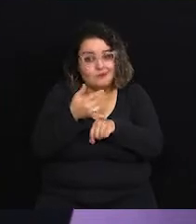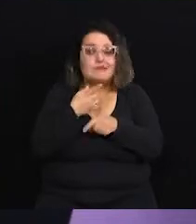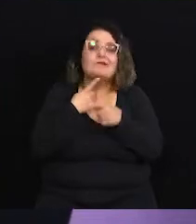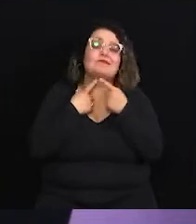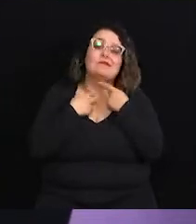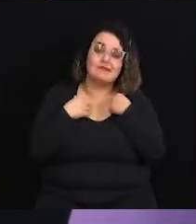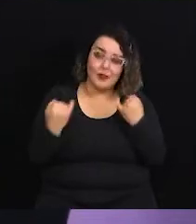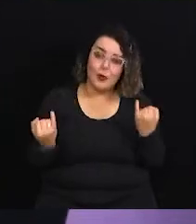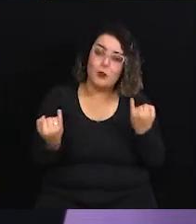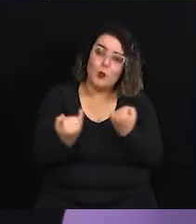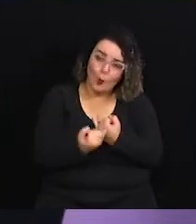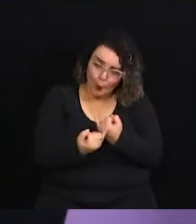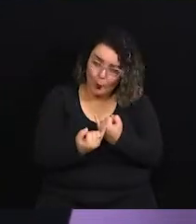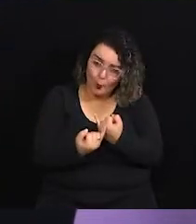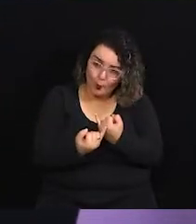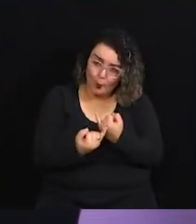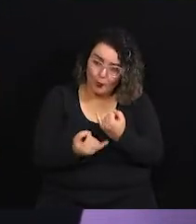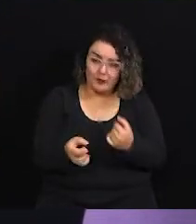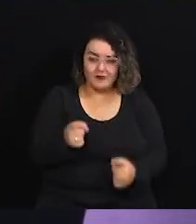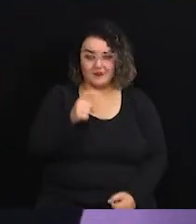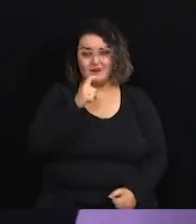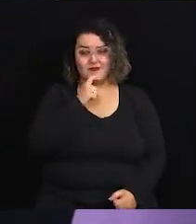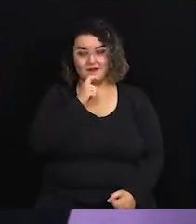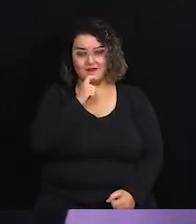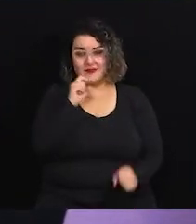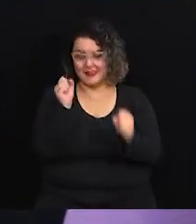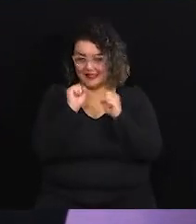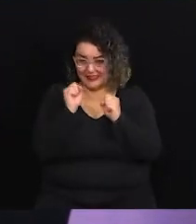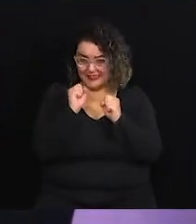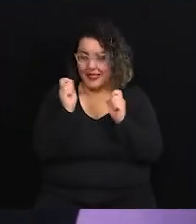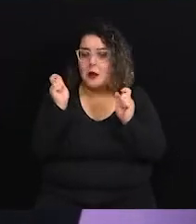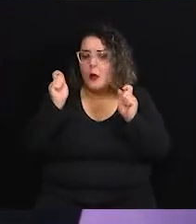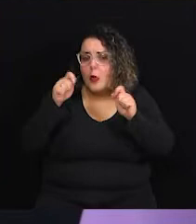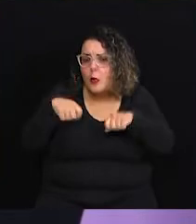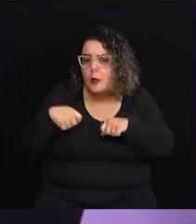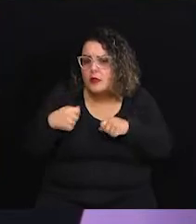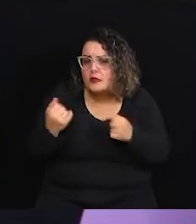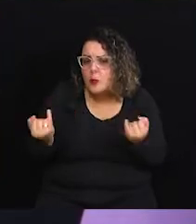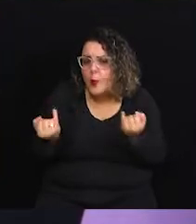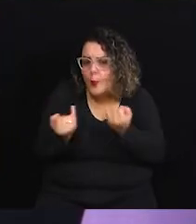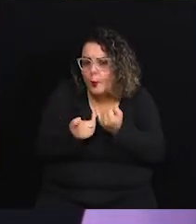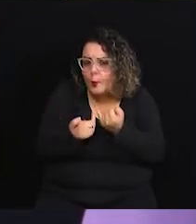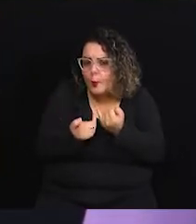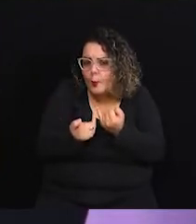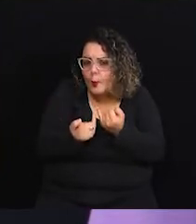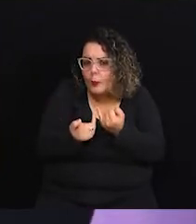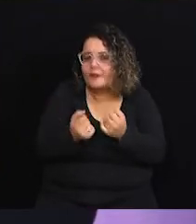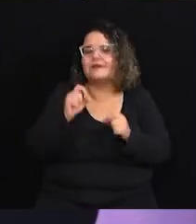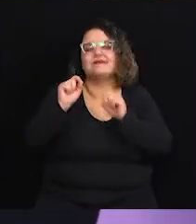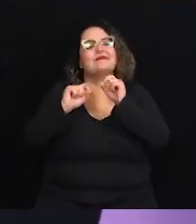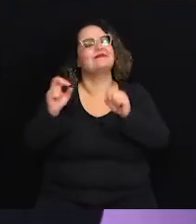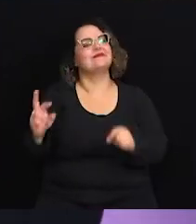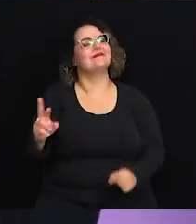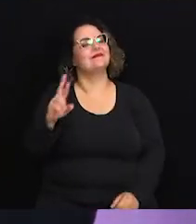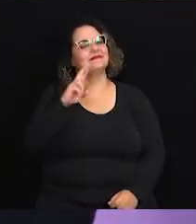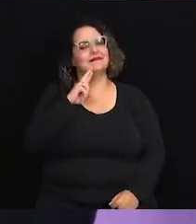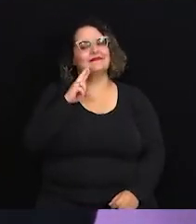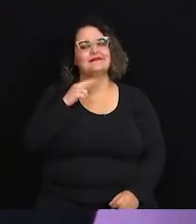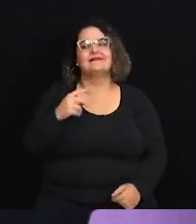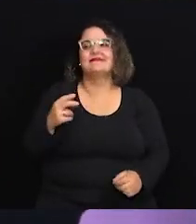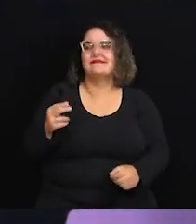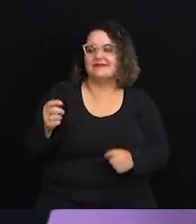não é mesmo? Será que no inverno é possível perder uns quilinhos? Quem vai responder pra gente, olha